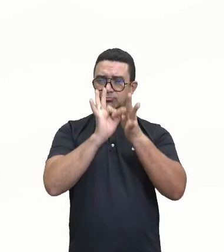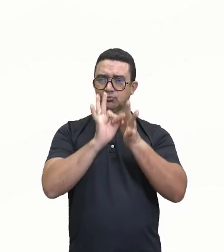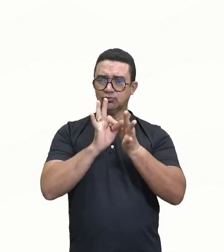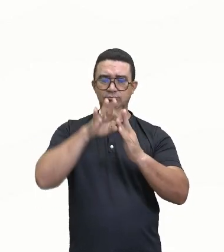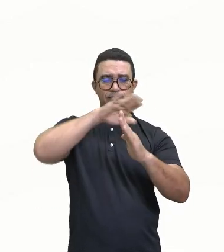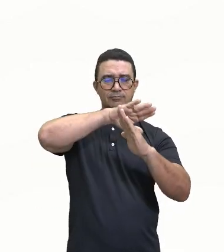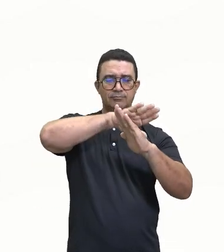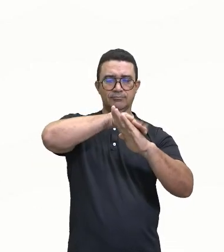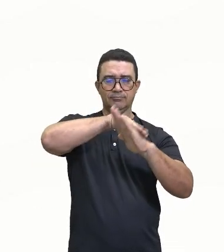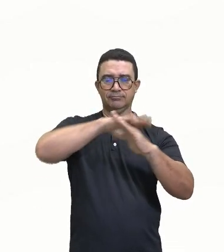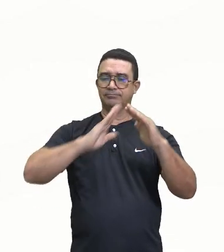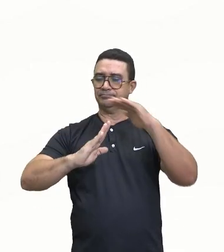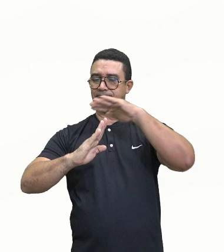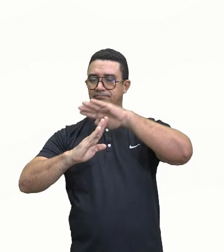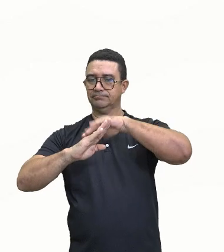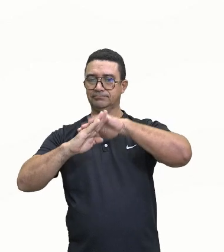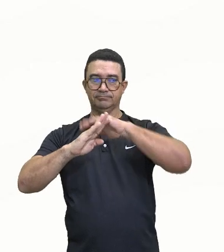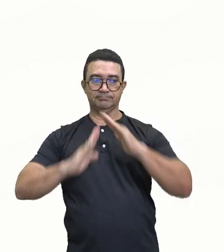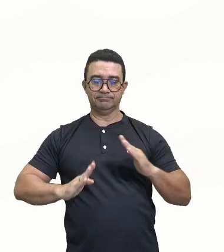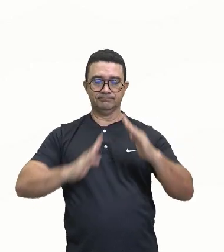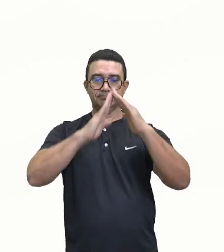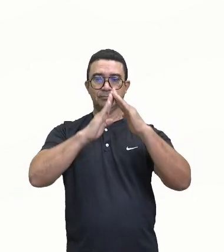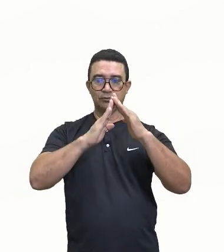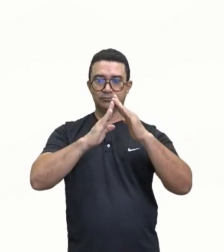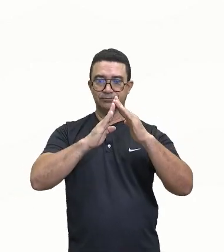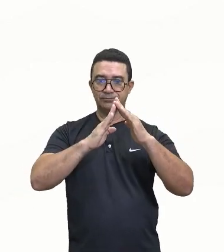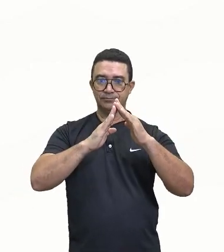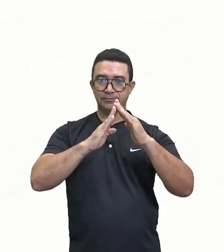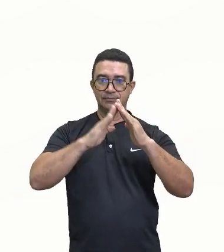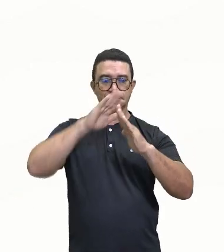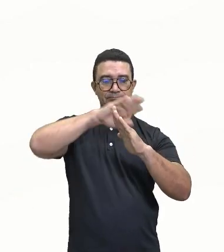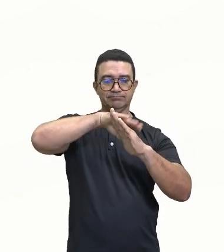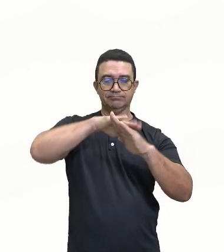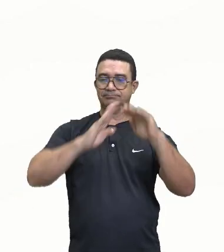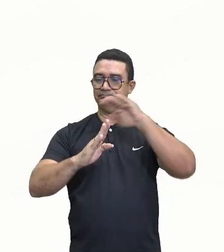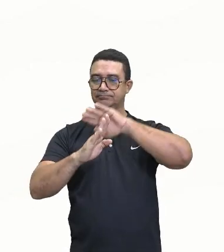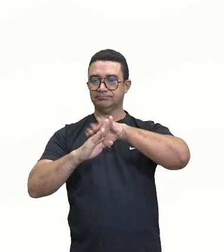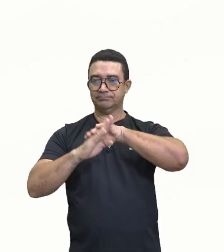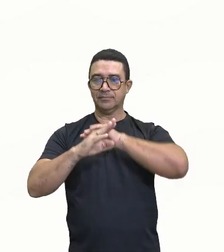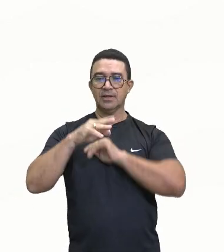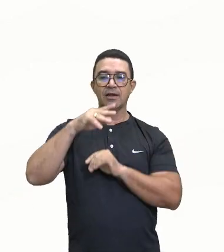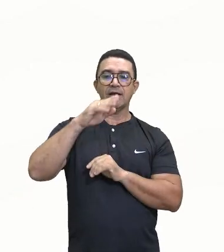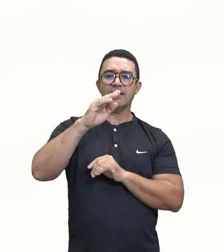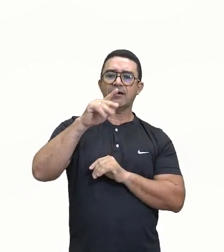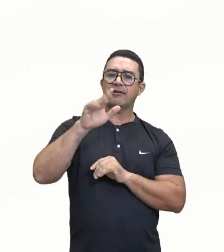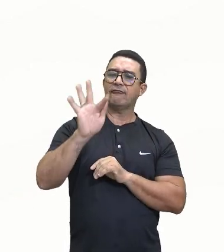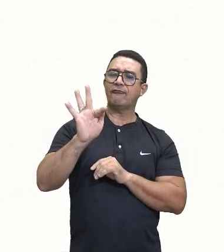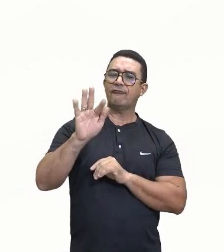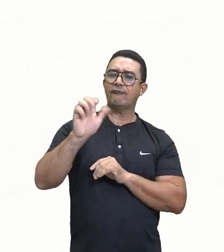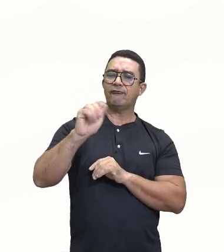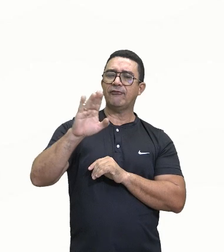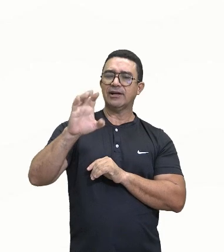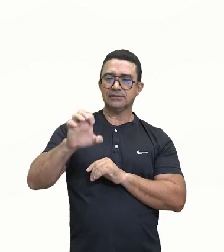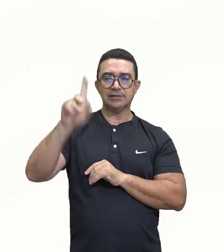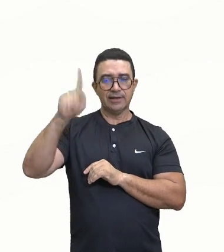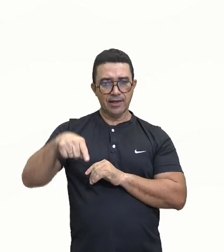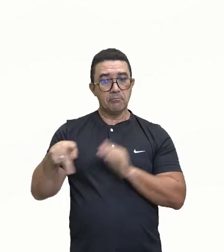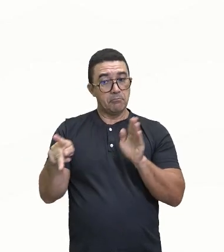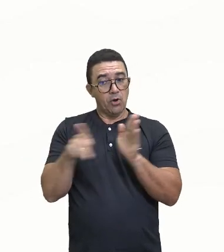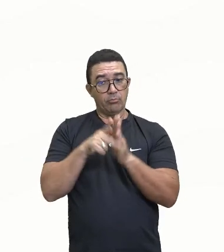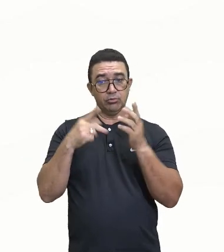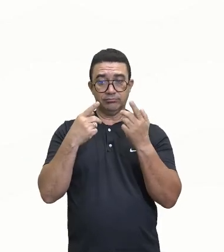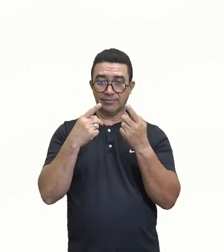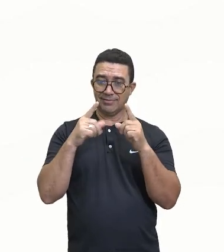faces laterais? Por isso que está destacado aqui, ó. As faces laterais de uma pirâmide são formadas por triângulos. E